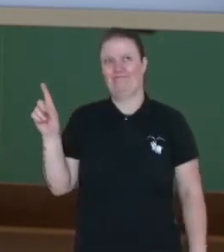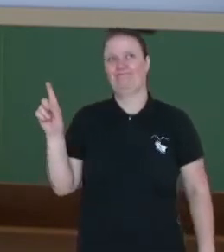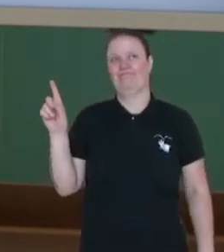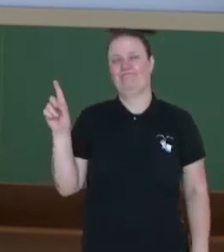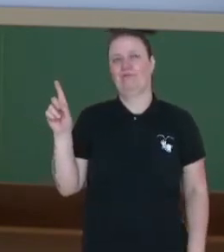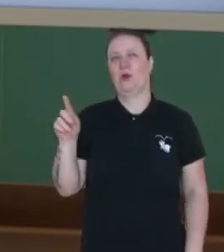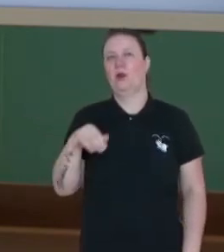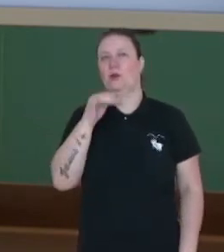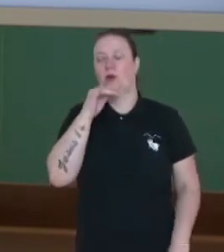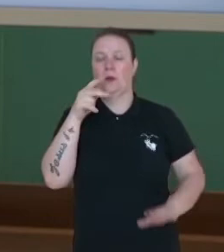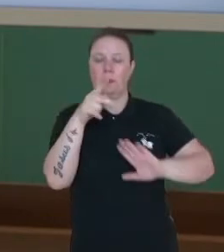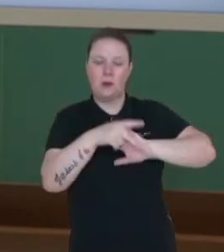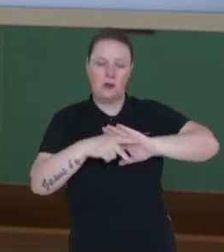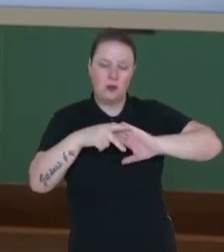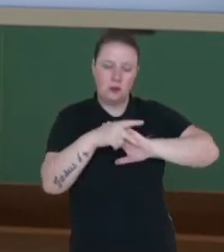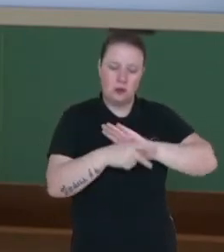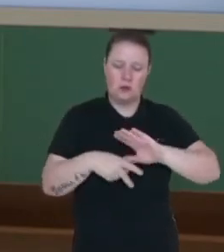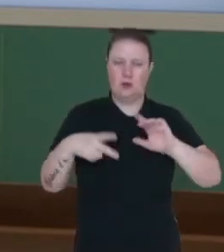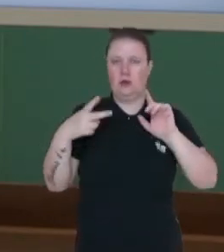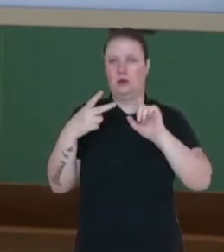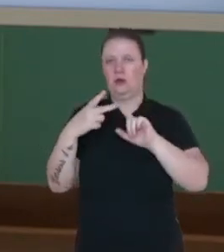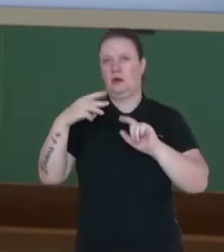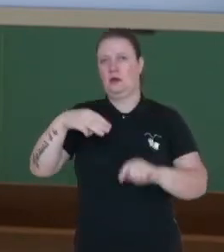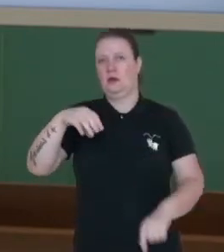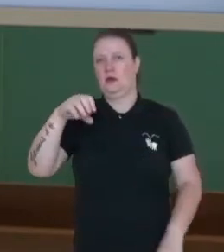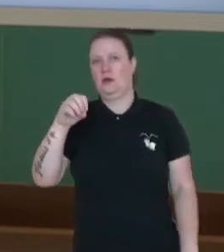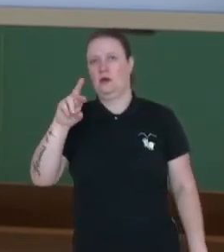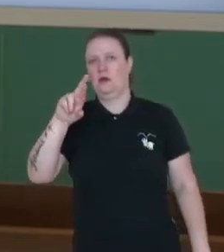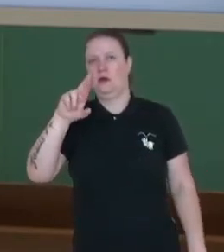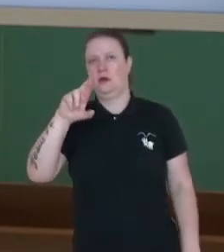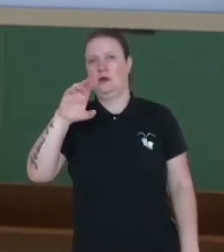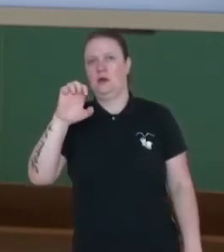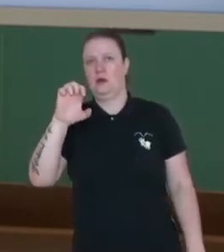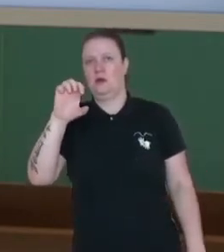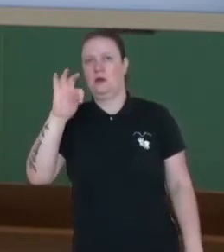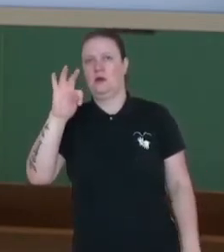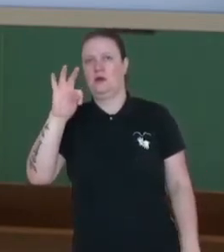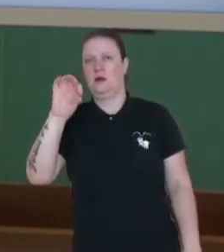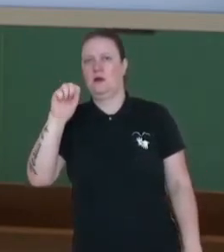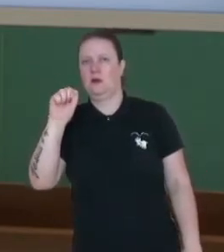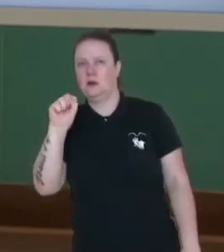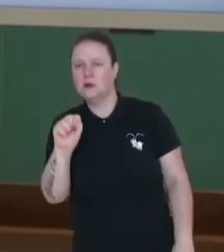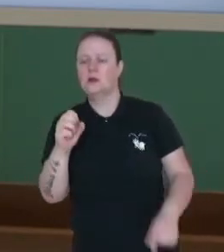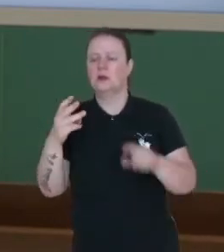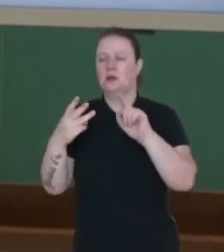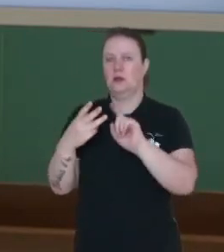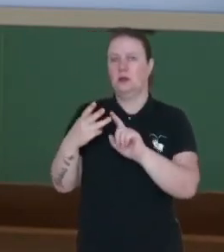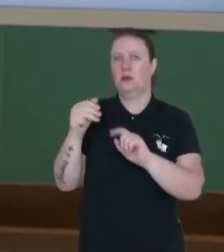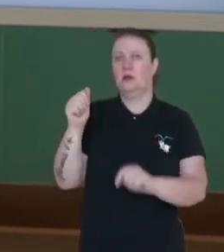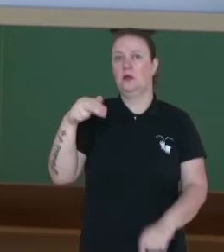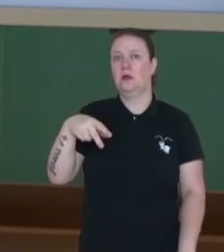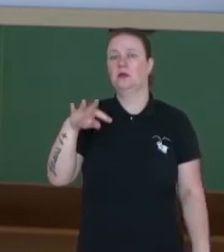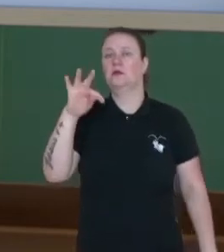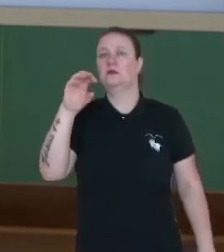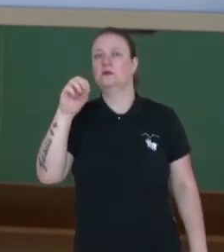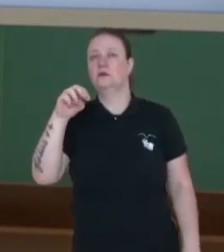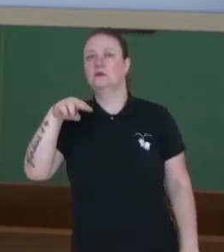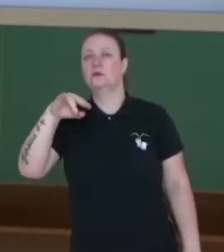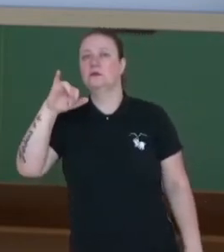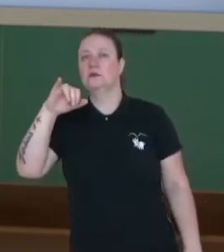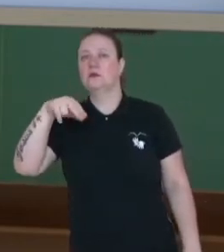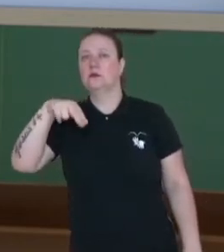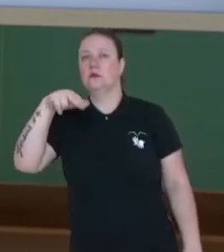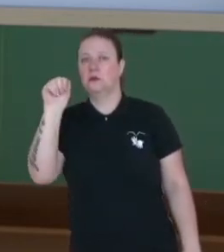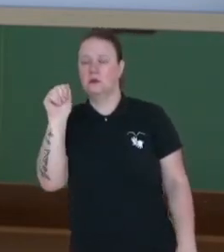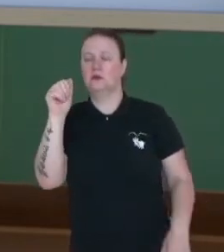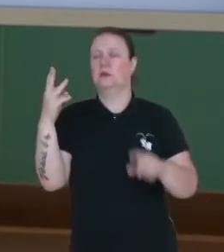exemplo, Paranaguá, Morretes, Antonina, subindo a Serra, São José dos Pinhais, na sequência Curitiba, né? E algumas